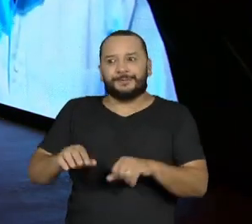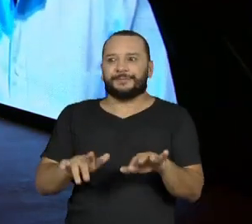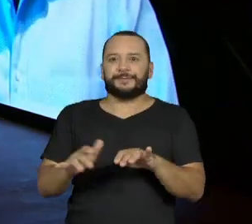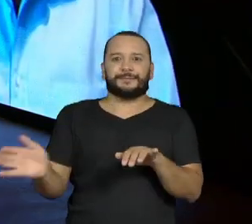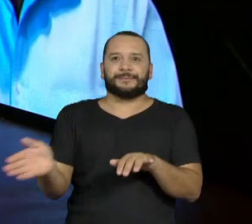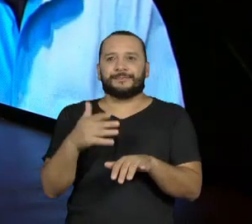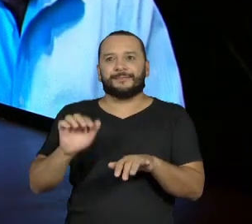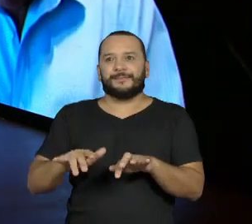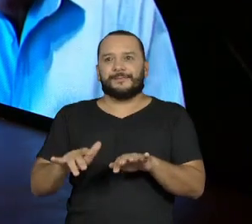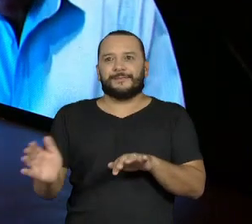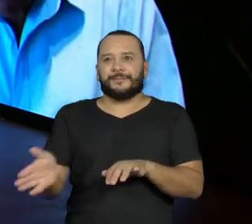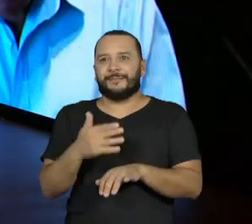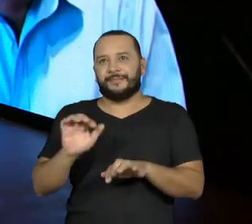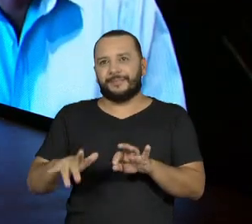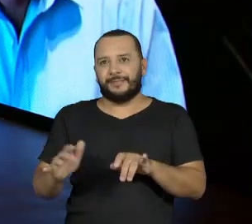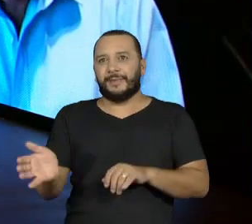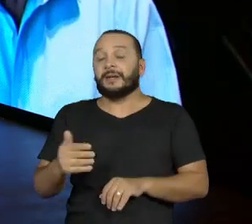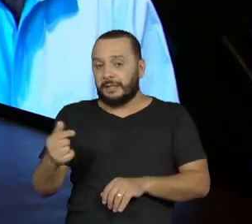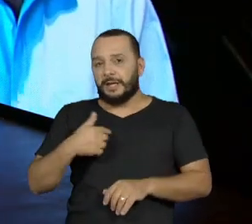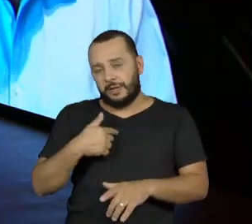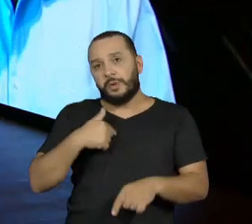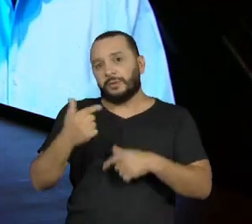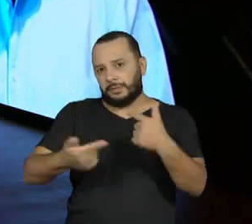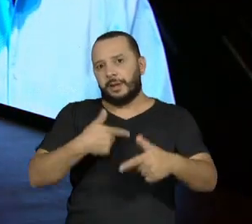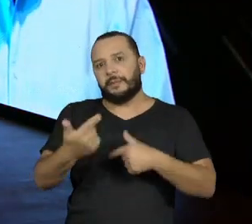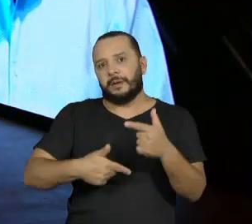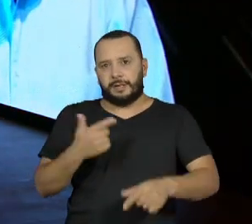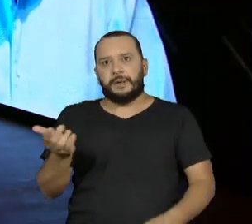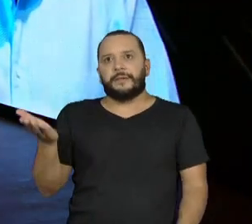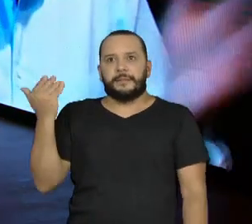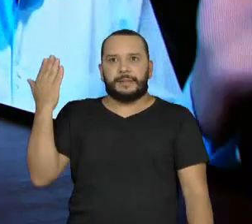pegando empregos, colocações